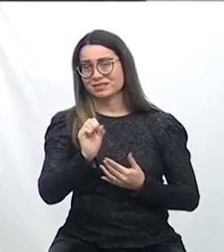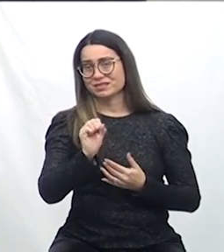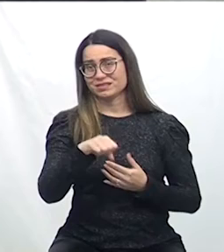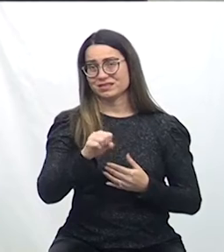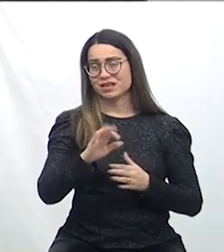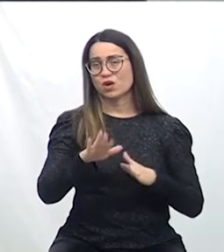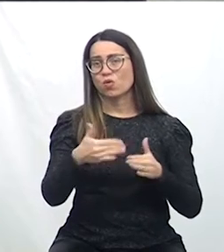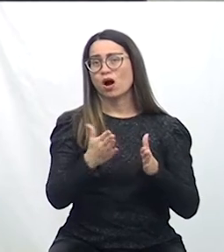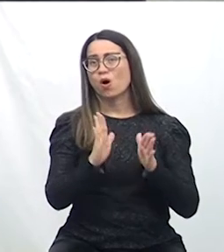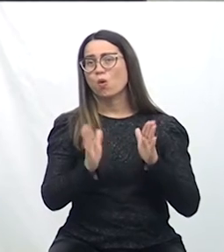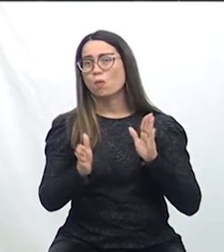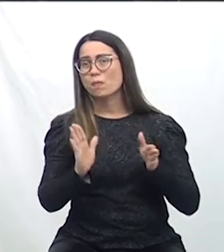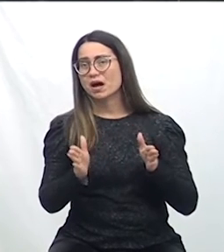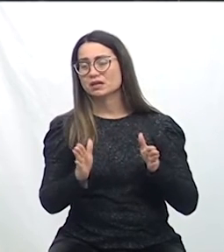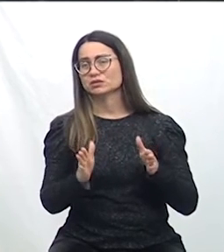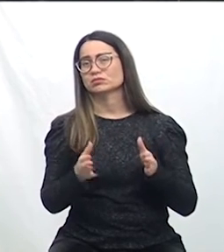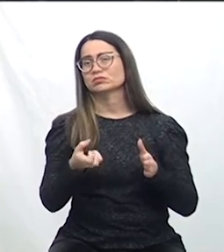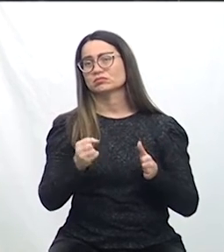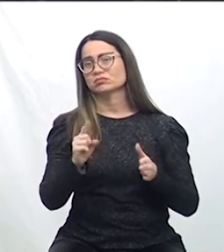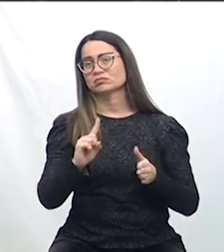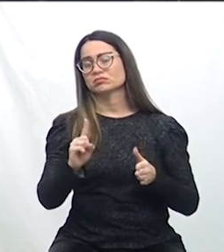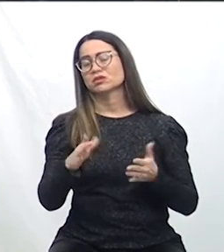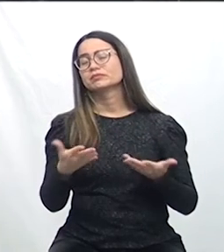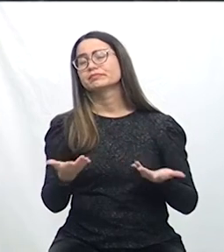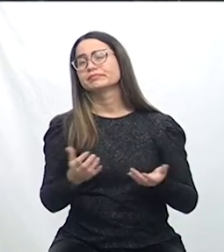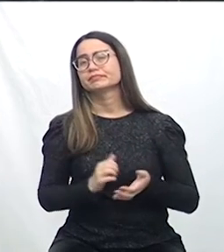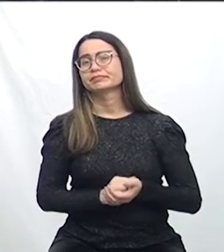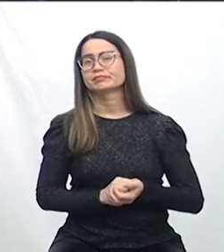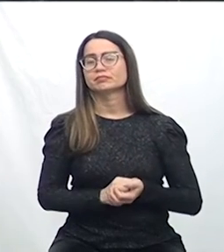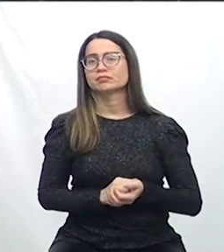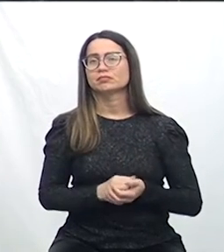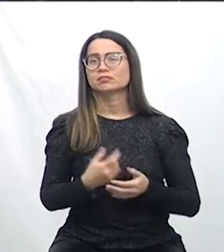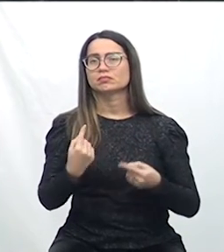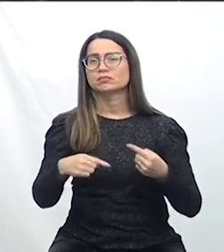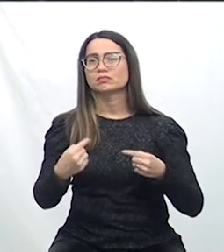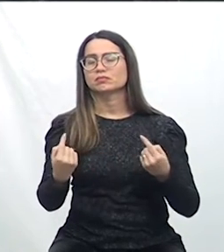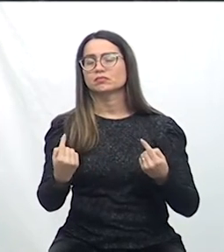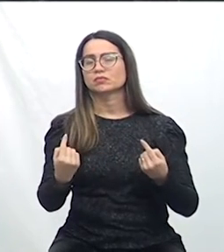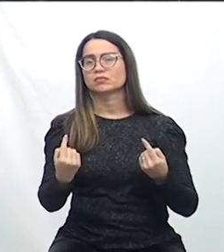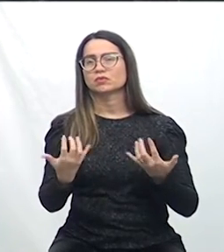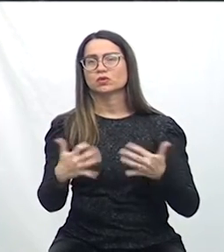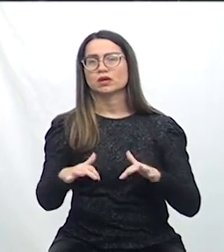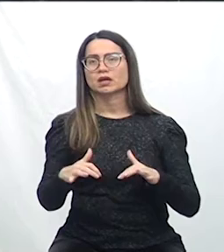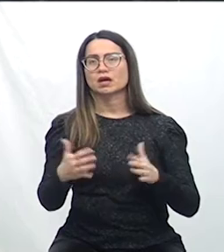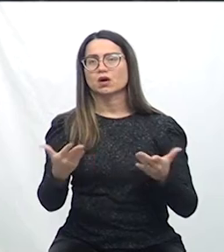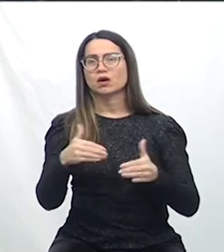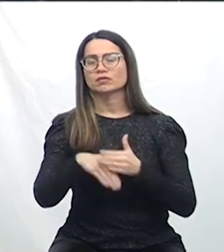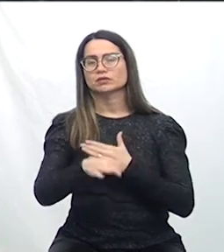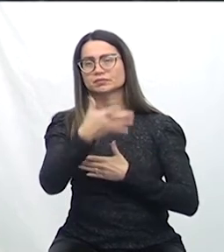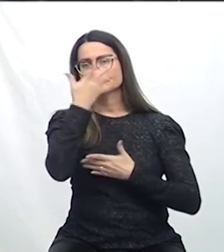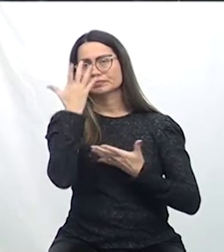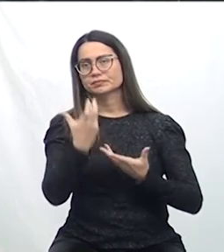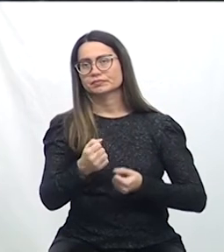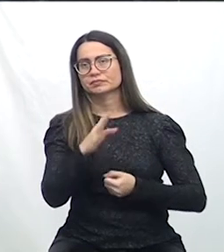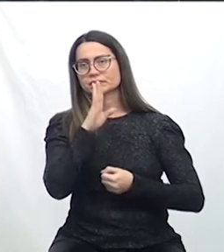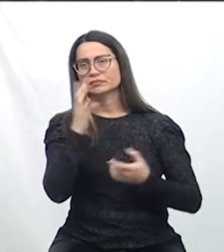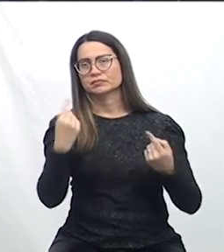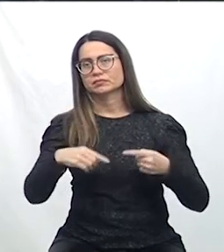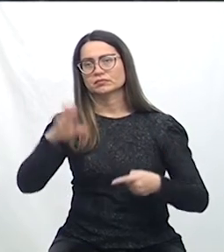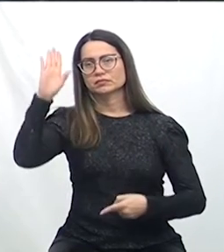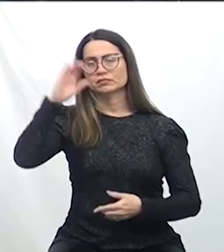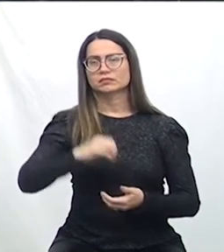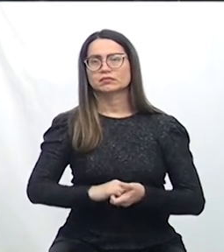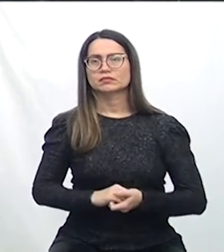início da instalação? Requerimento está em discussão. Não havendo quem queira discutir, está em votação. Os favoráveis permaneçam como estão, os contrários